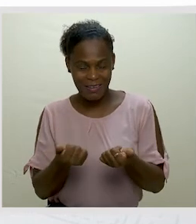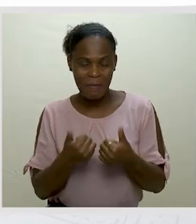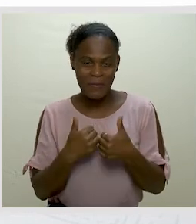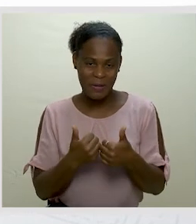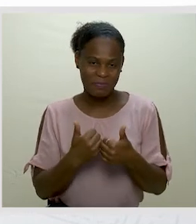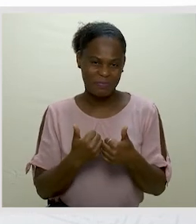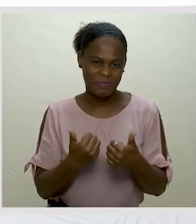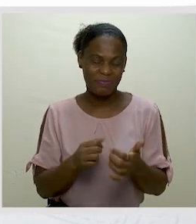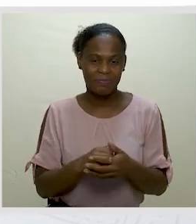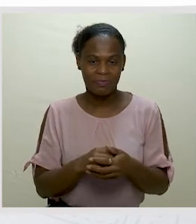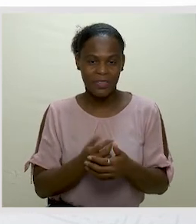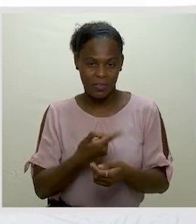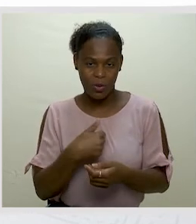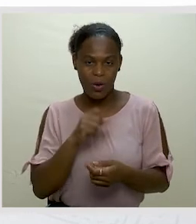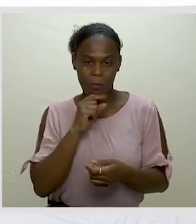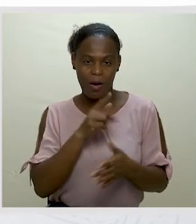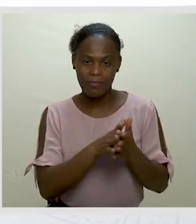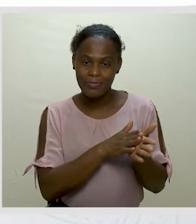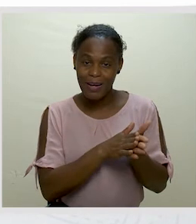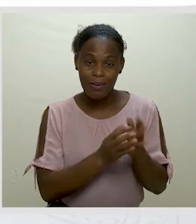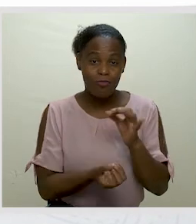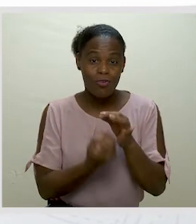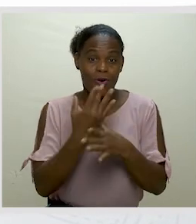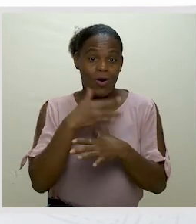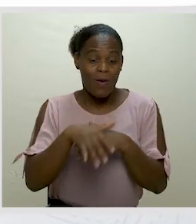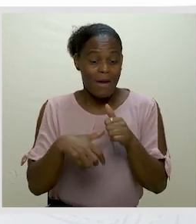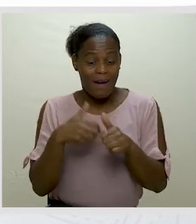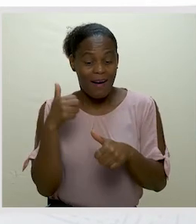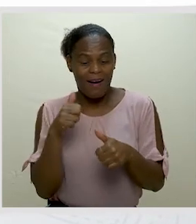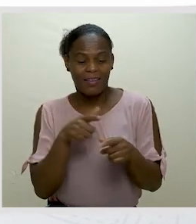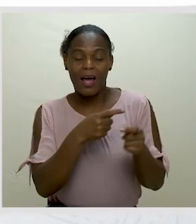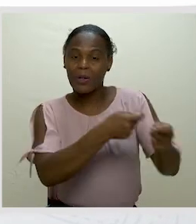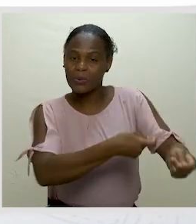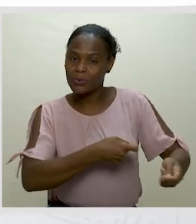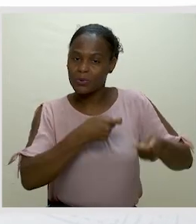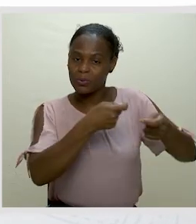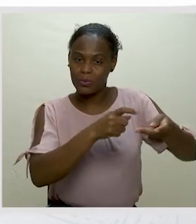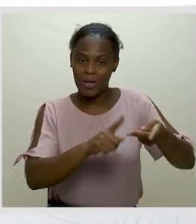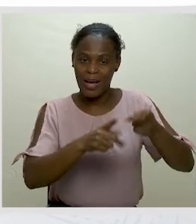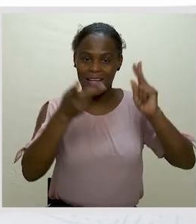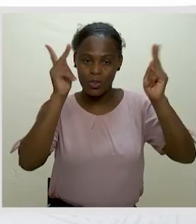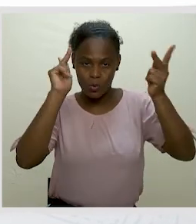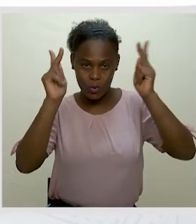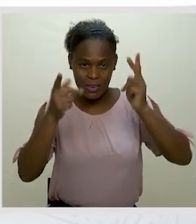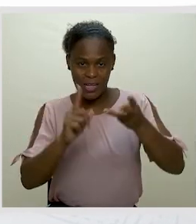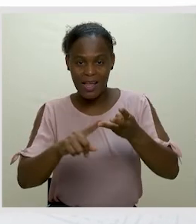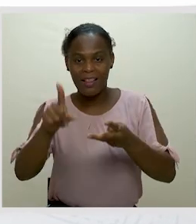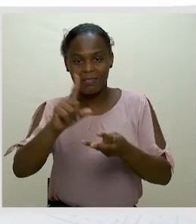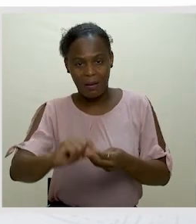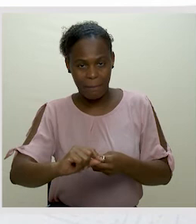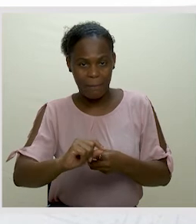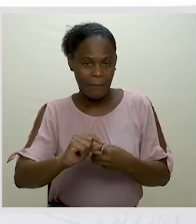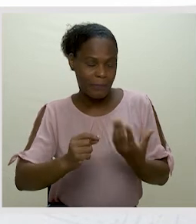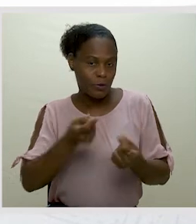Muito bem. Podemos então tirar vantagens dos vulcões na agricultura, na indústria